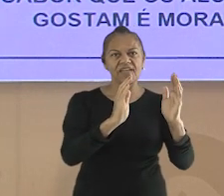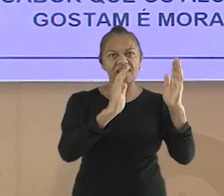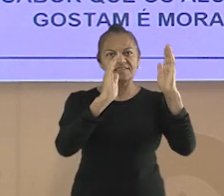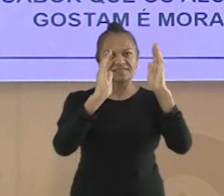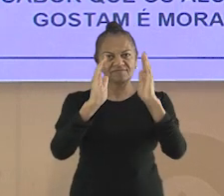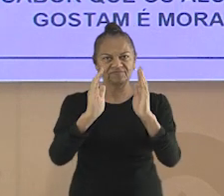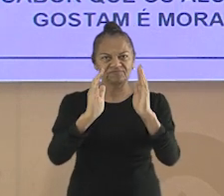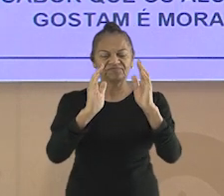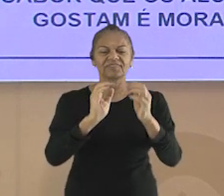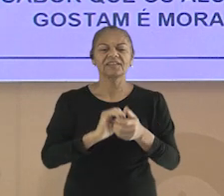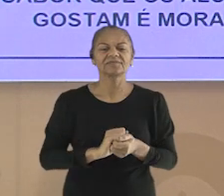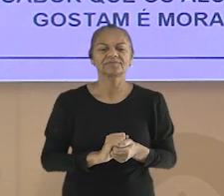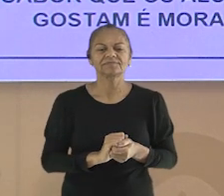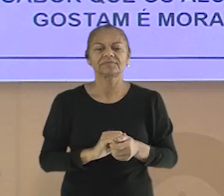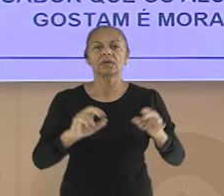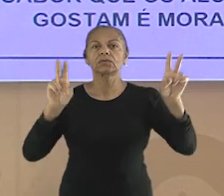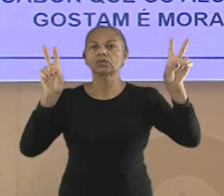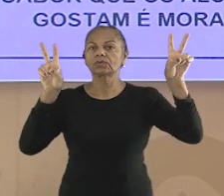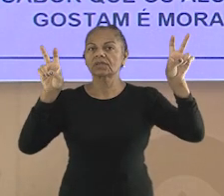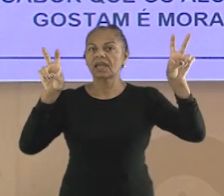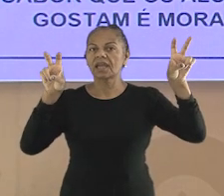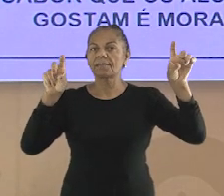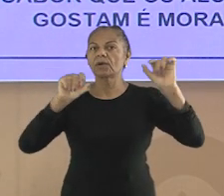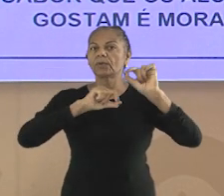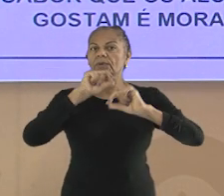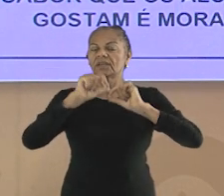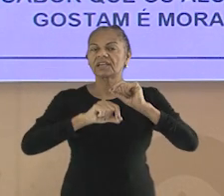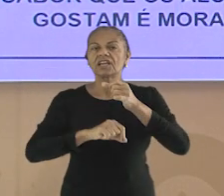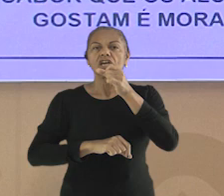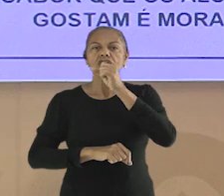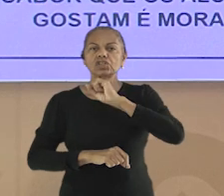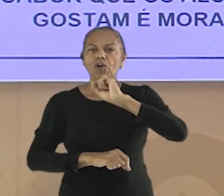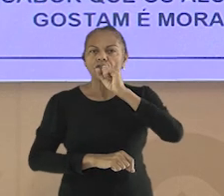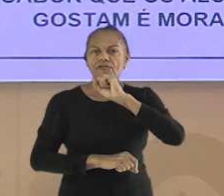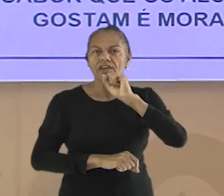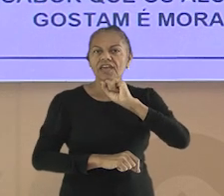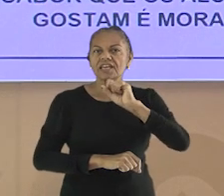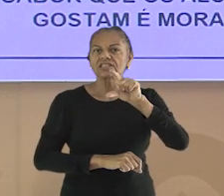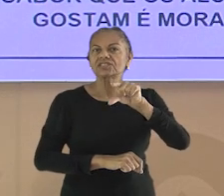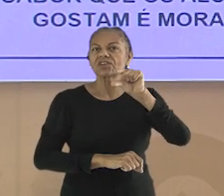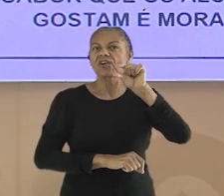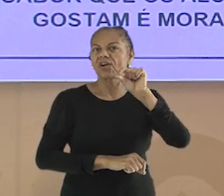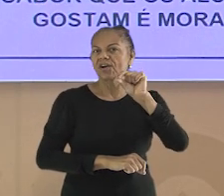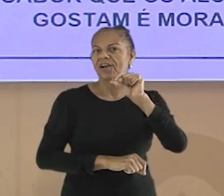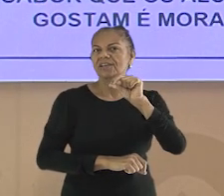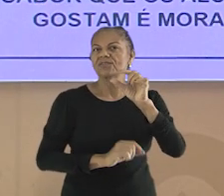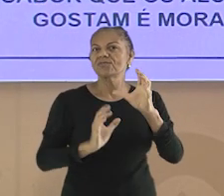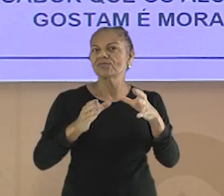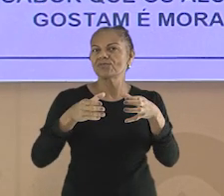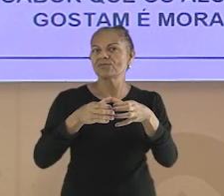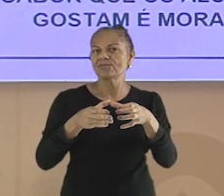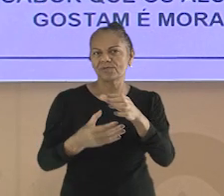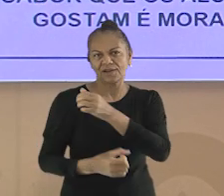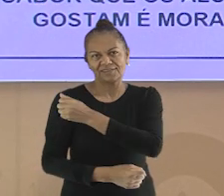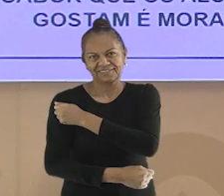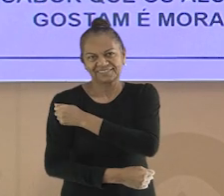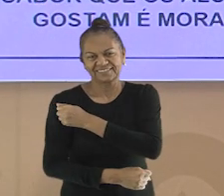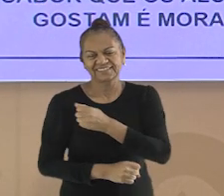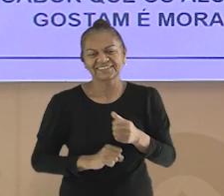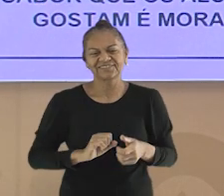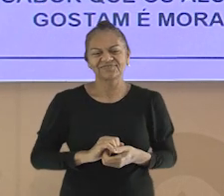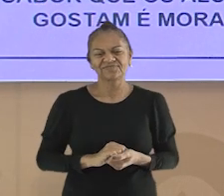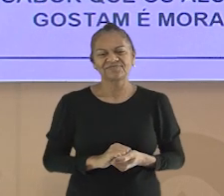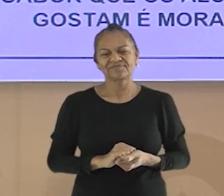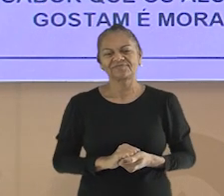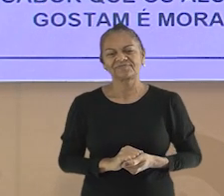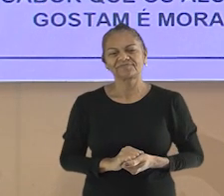da tabela do professor Rafael, o título da tabela é a preferência de sorvete dos alunos.